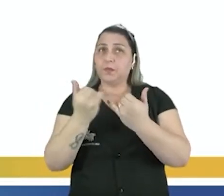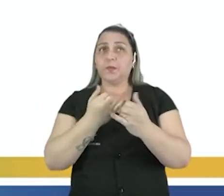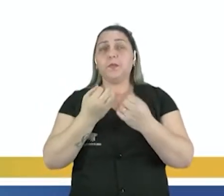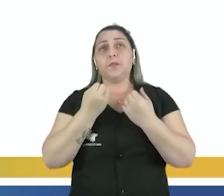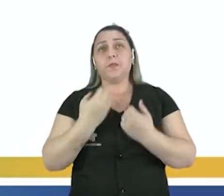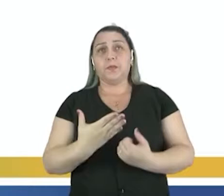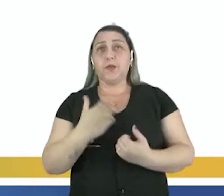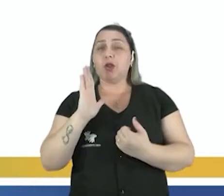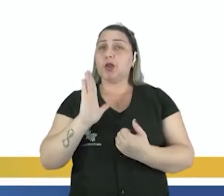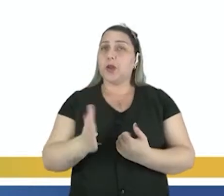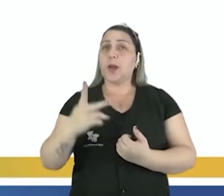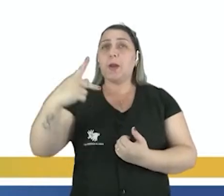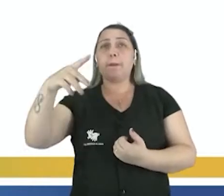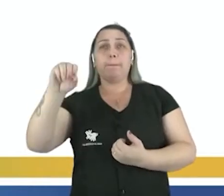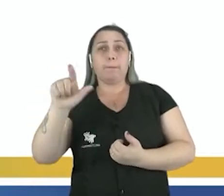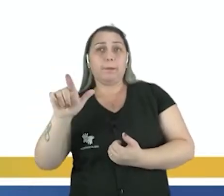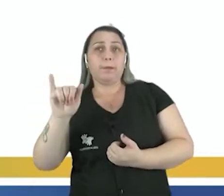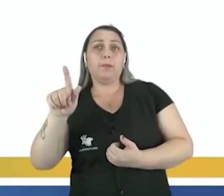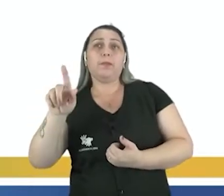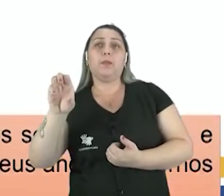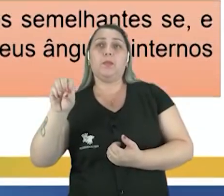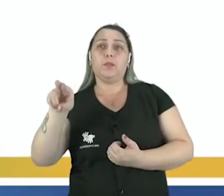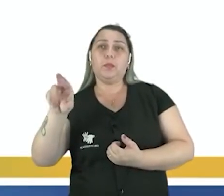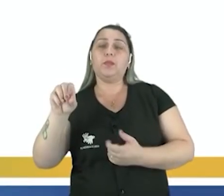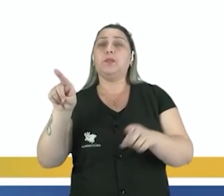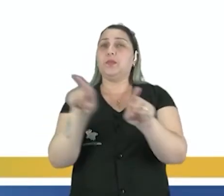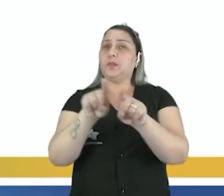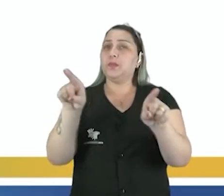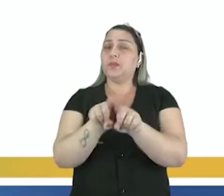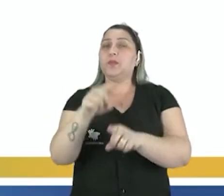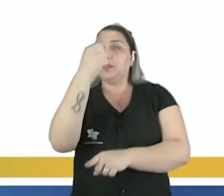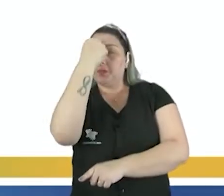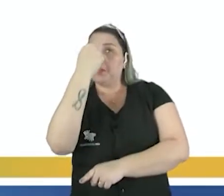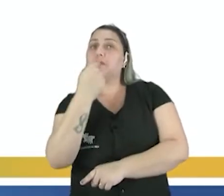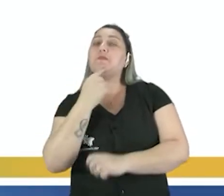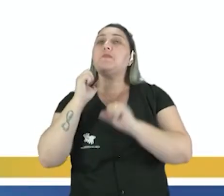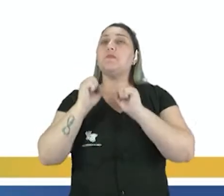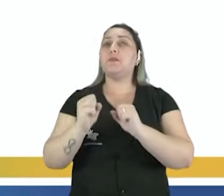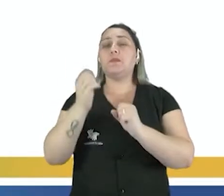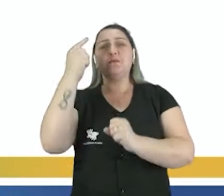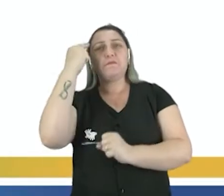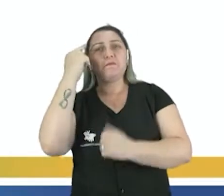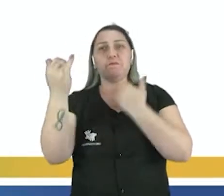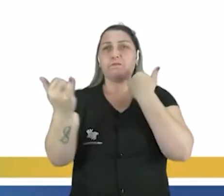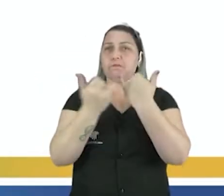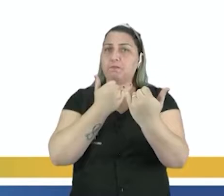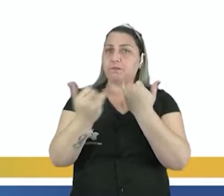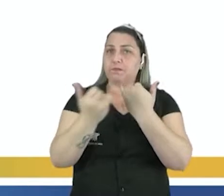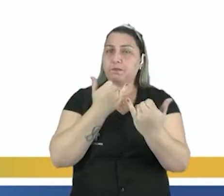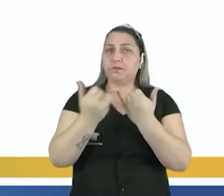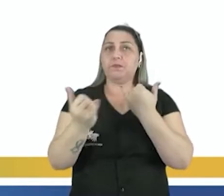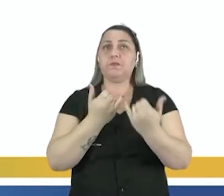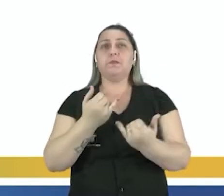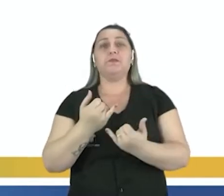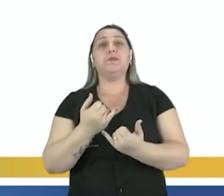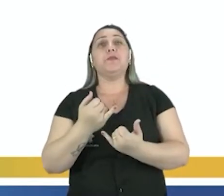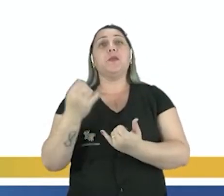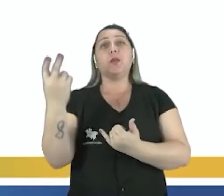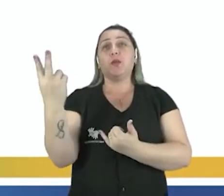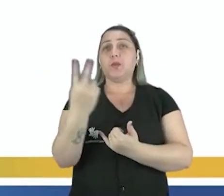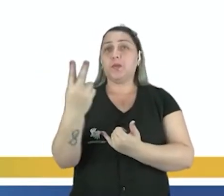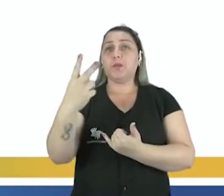Bom, já que polígonos também são figuras, eu posso imaginar a semelhança de polígonos. Então eu vou dizer que